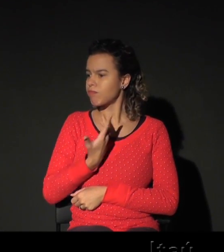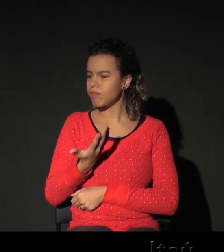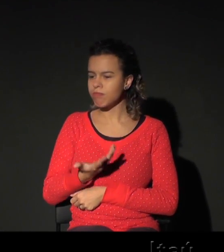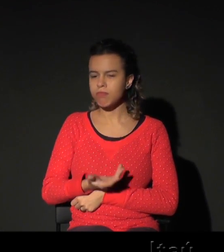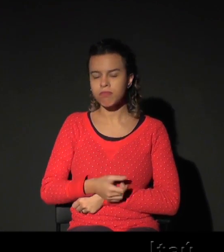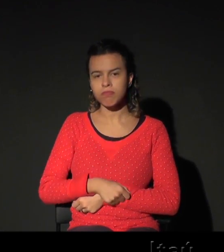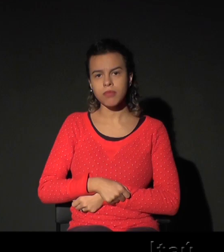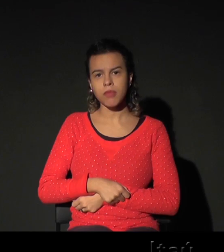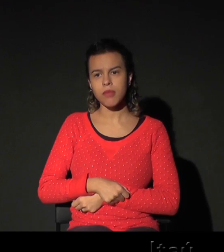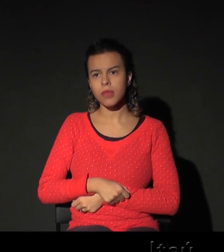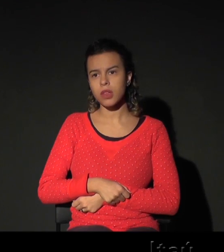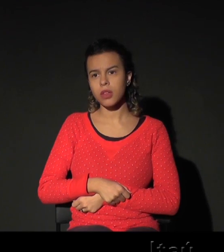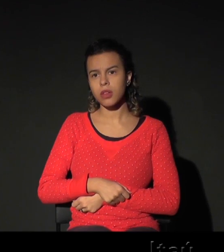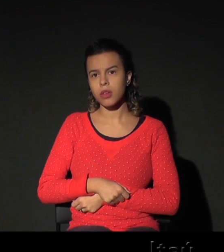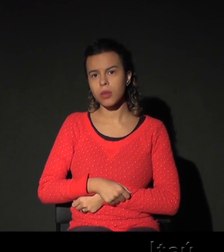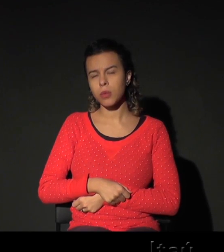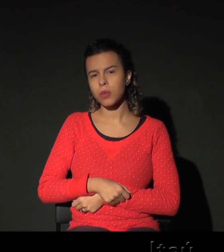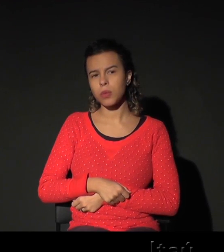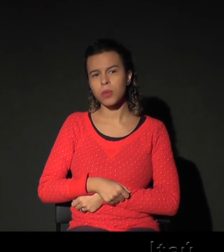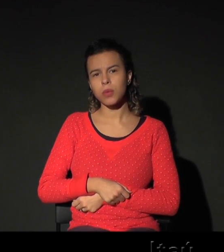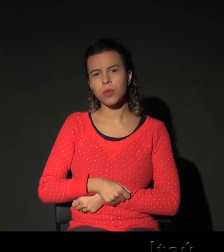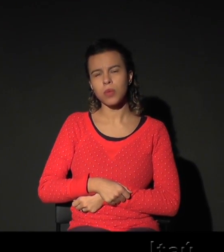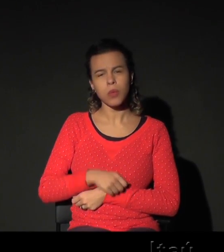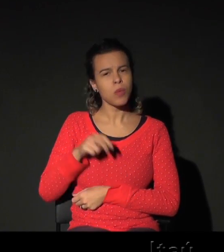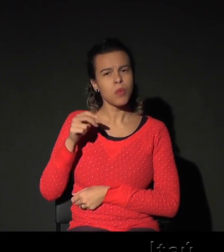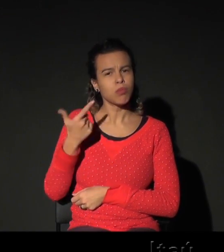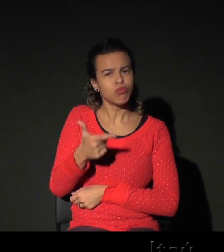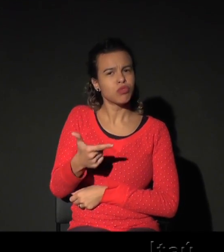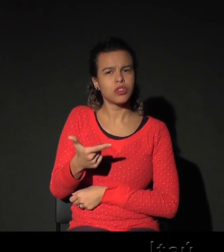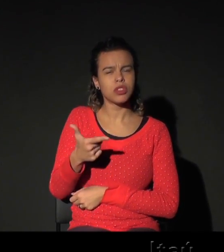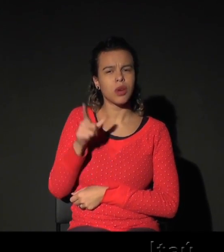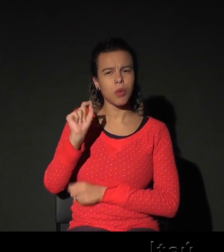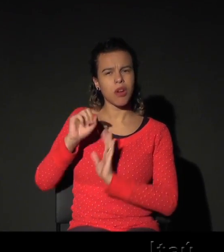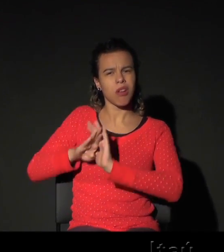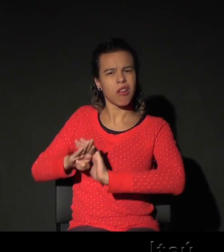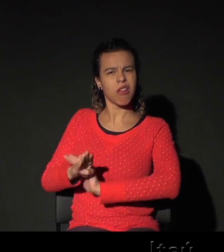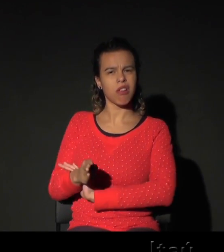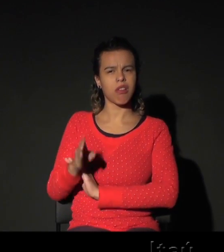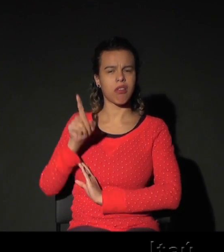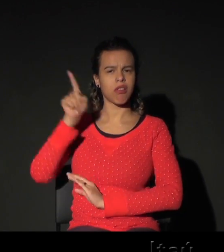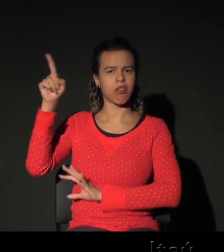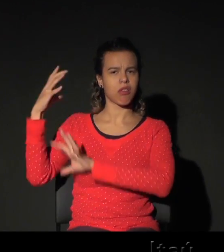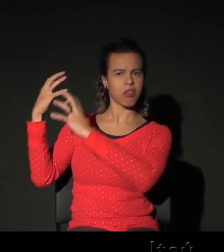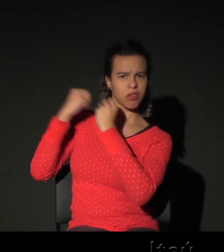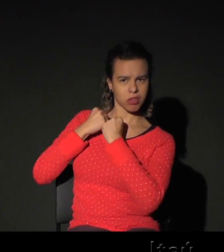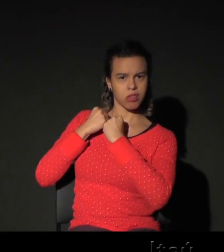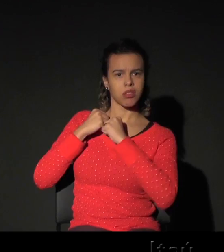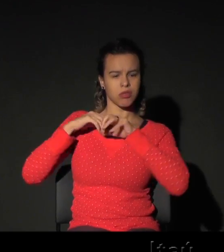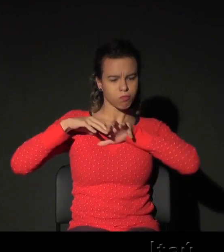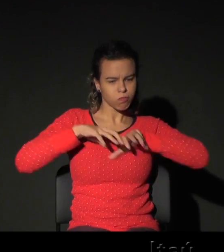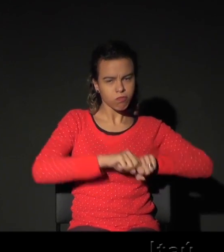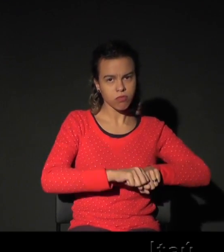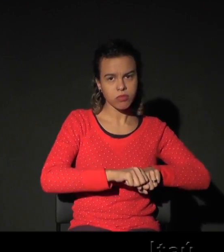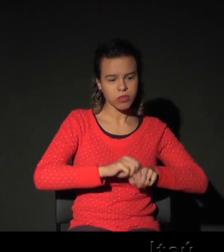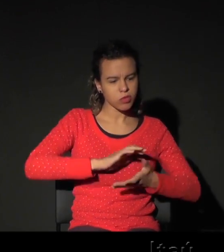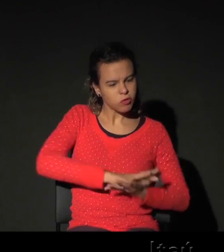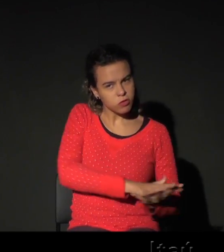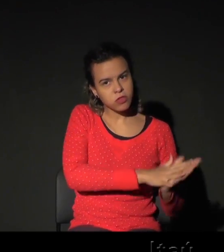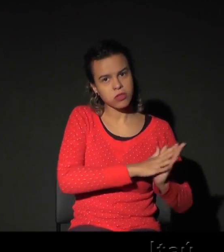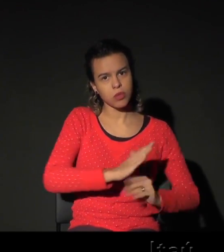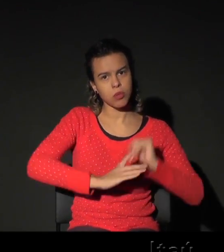essa esses vícios do colonizador e esse esse processo de construção do povo